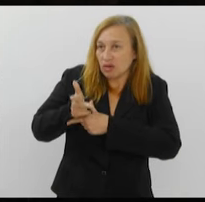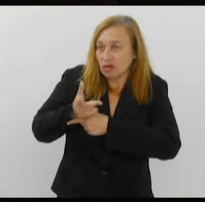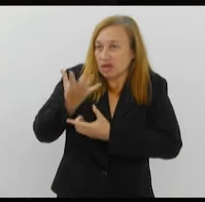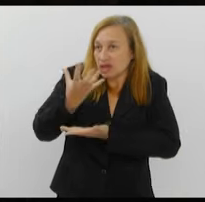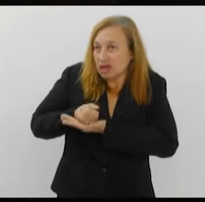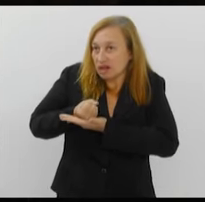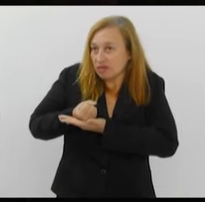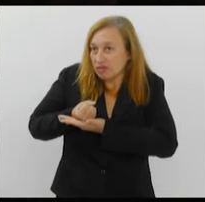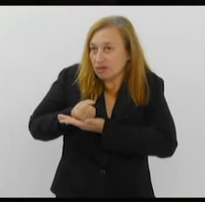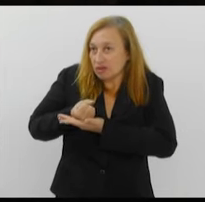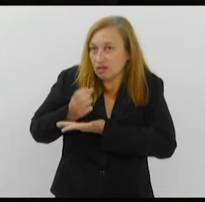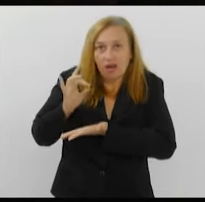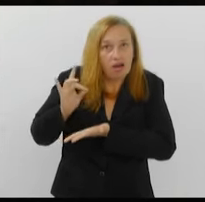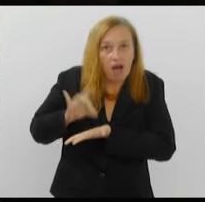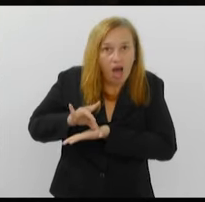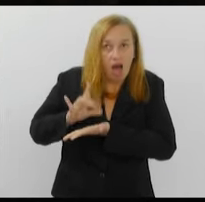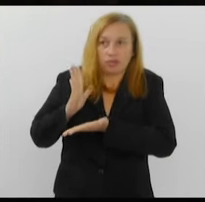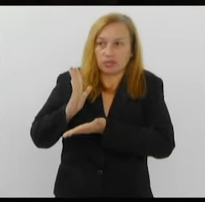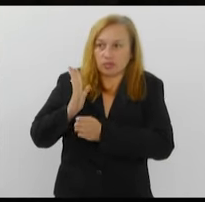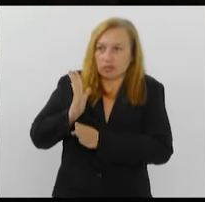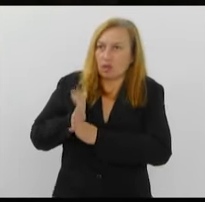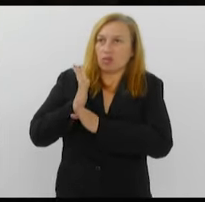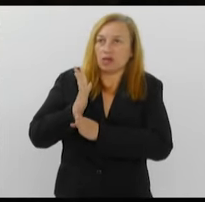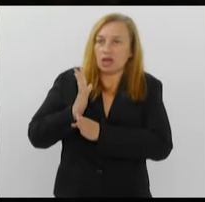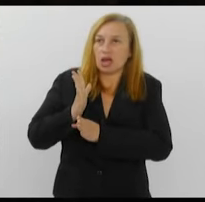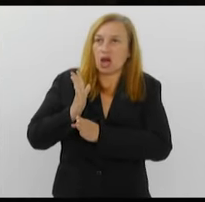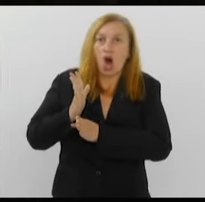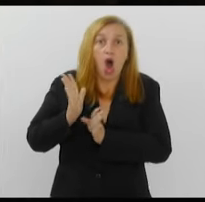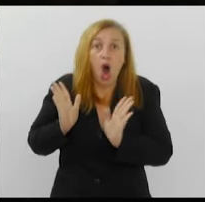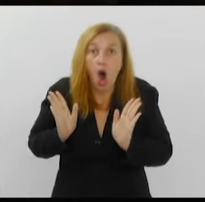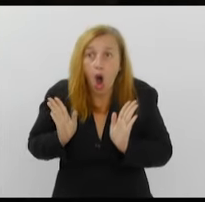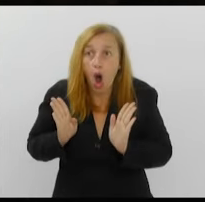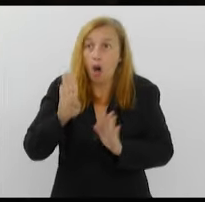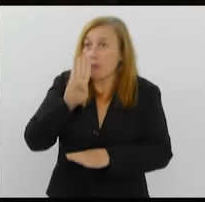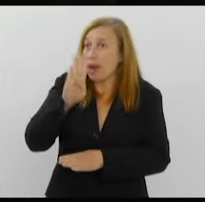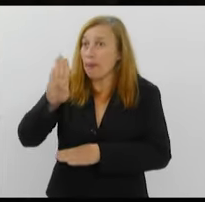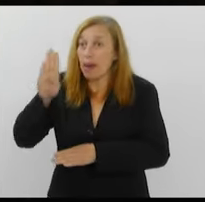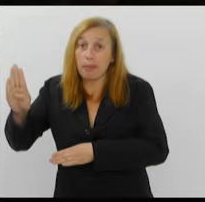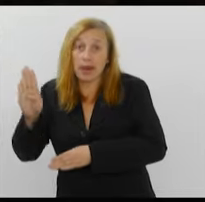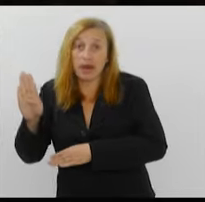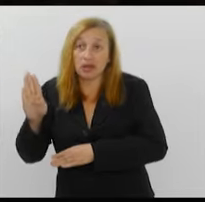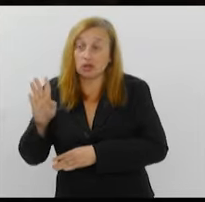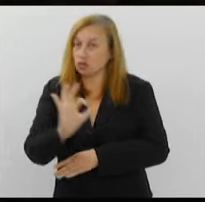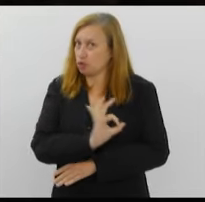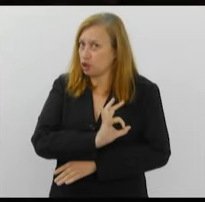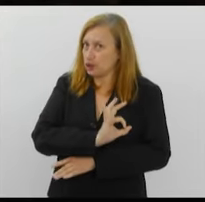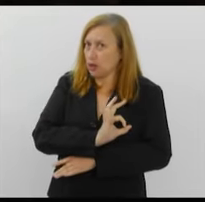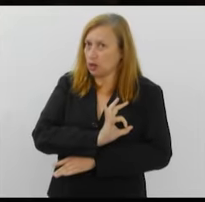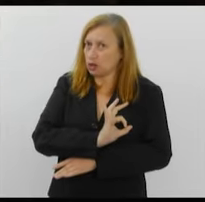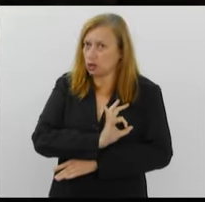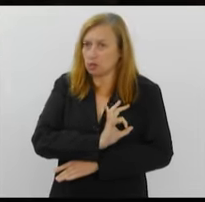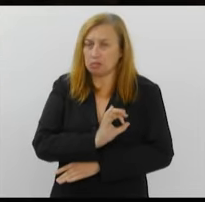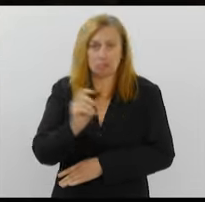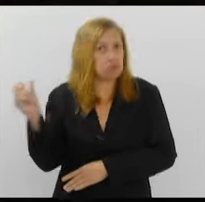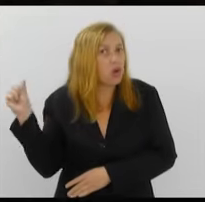de modo ininterrupto. Ora, Big Brother dos policiais, né? Big Brother dos policiais.